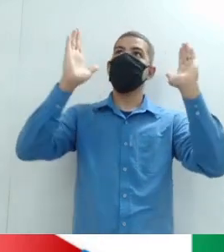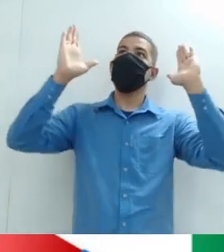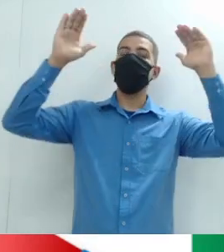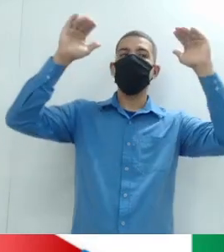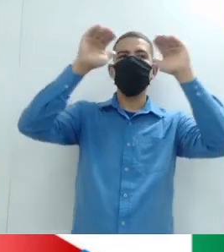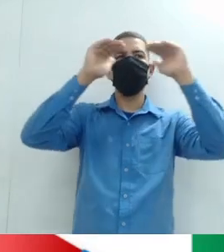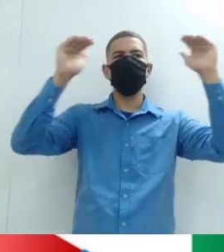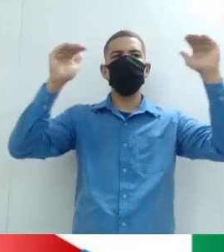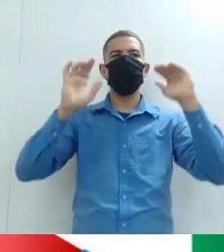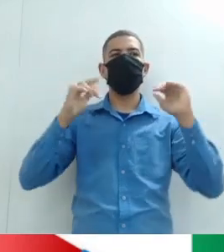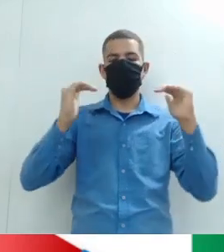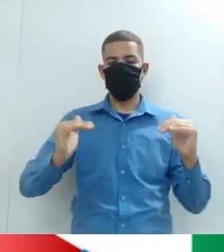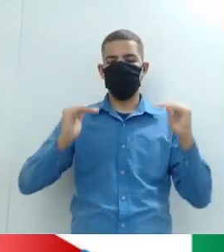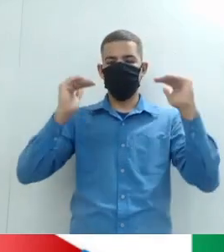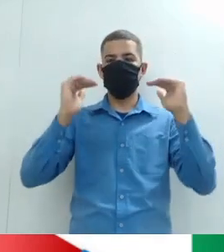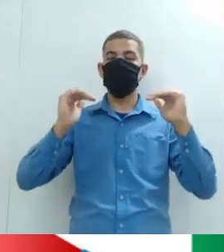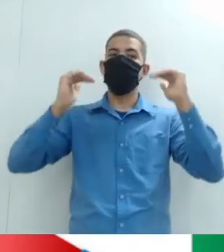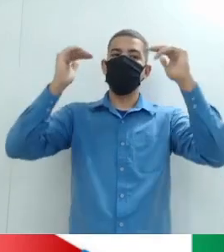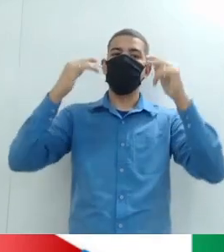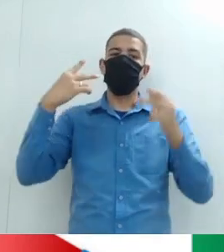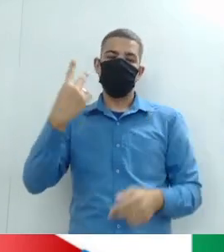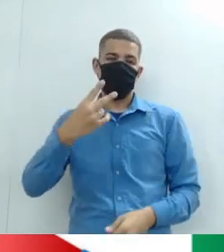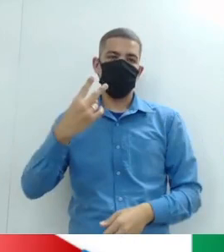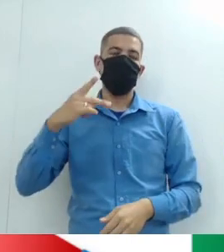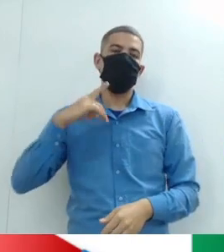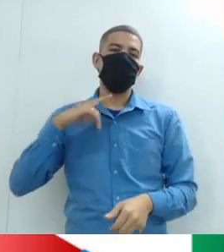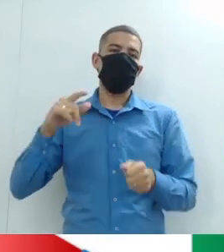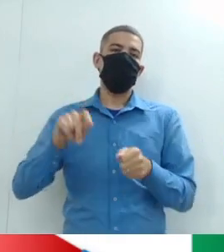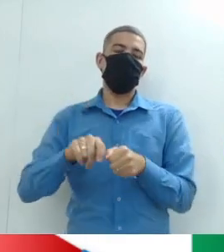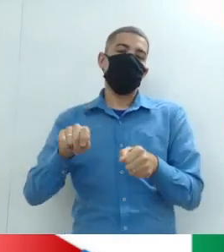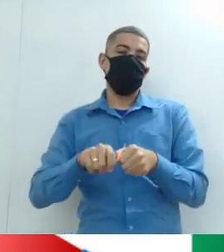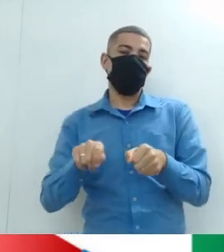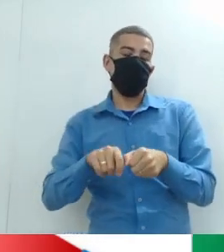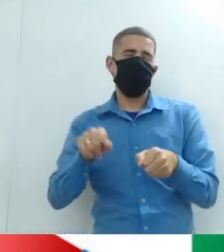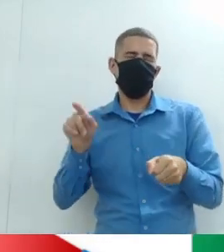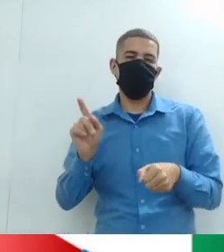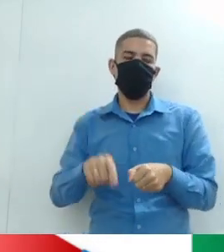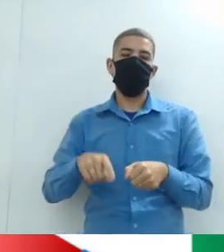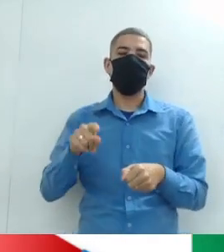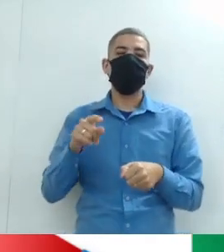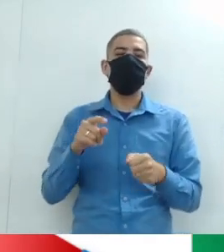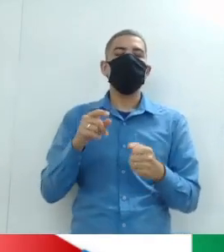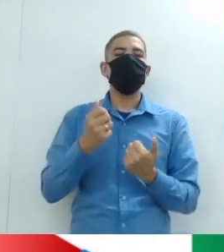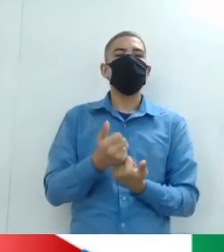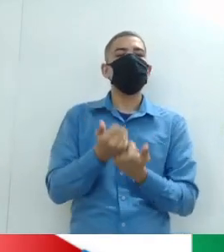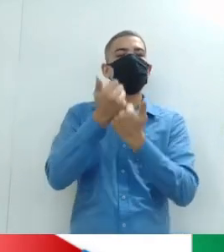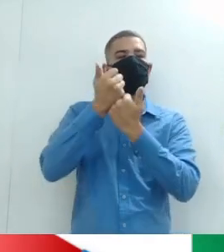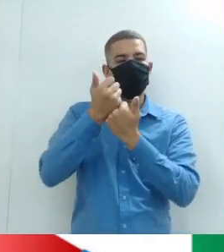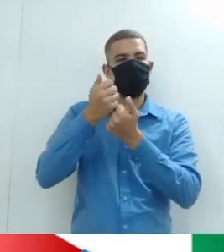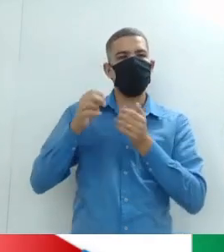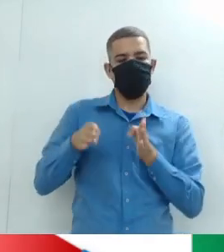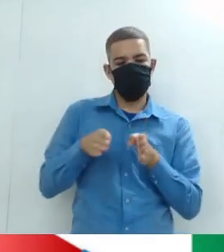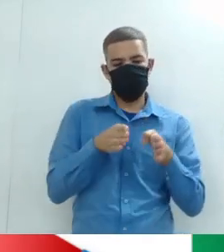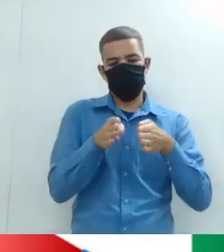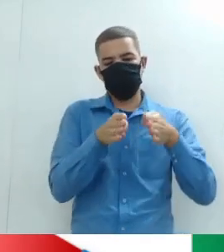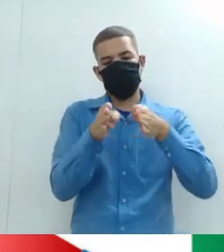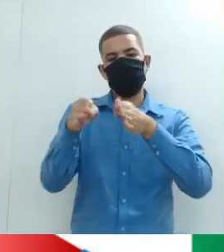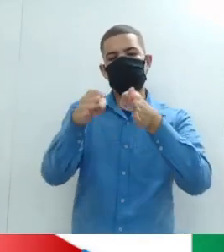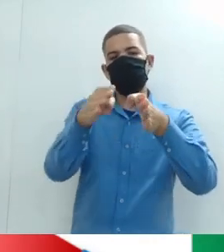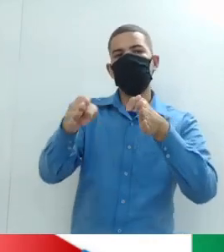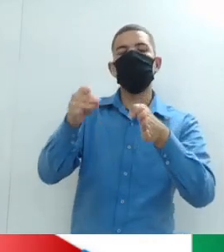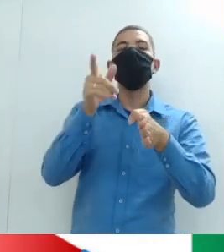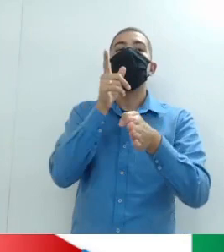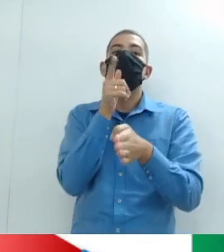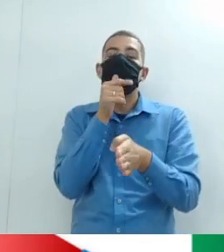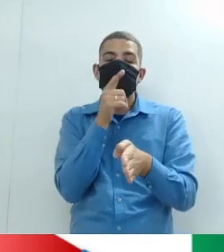vendo aí com 2 andares, né? Elas eram erguidas para servir de suporte, como um canal que destinava-se a conduzir